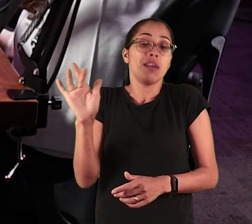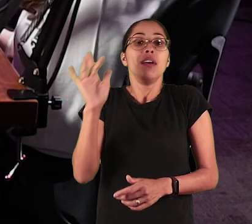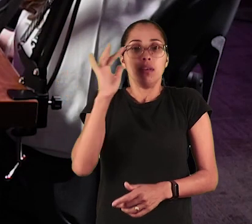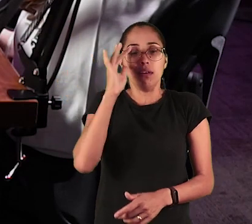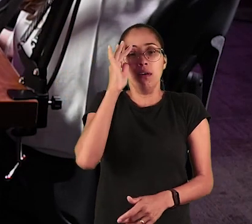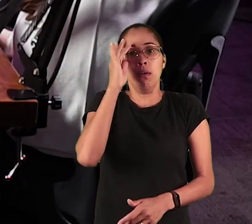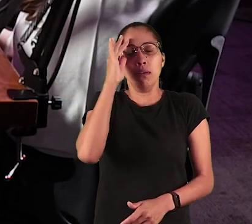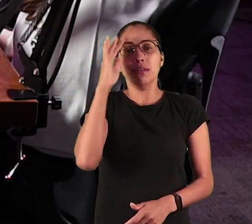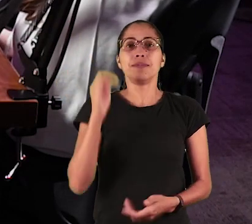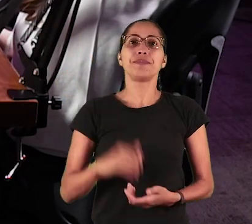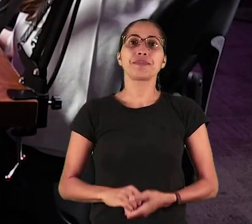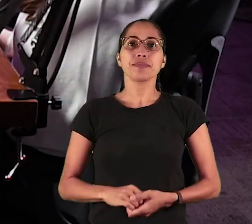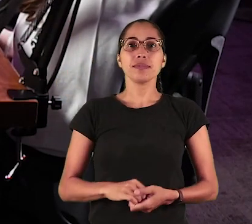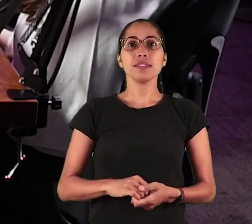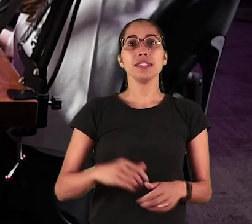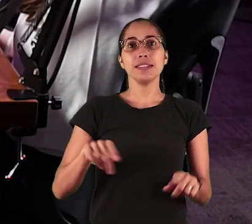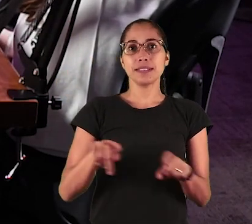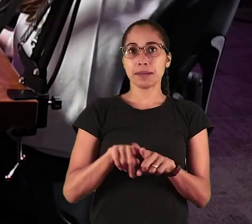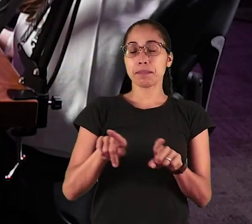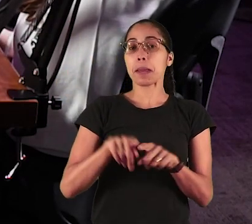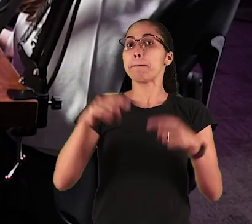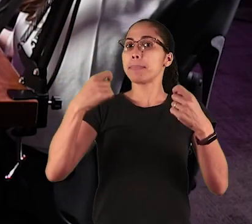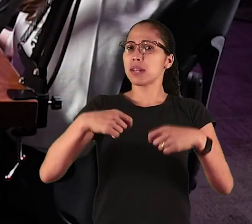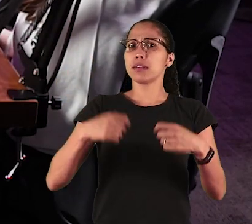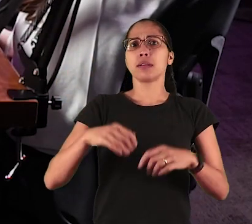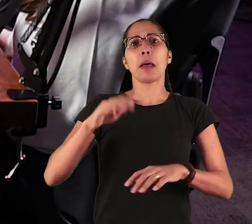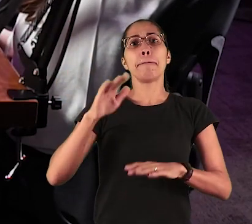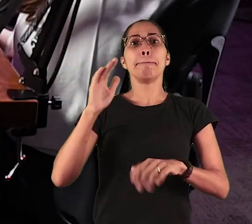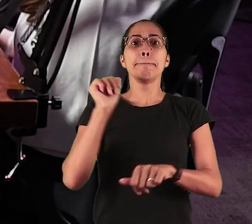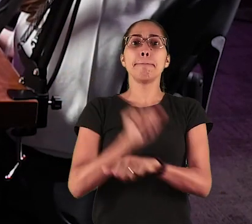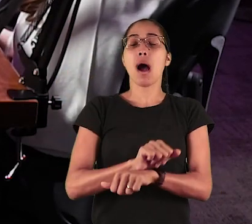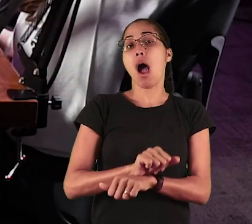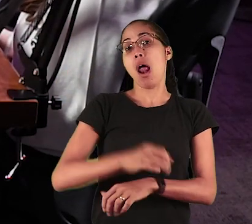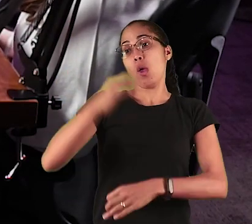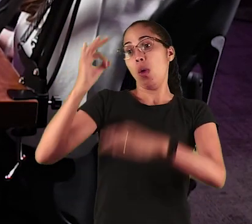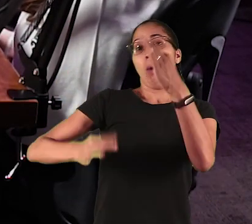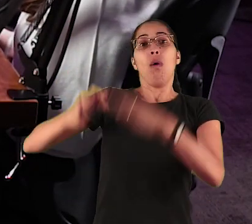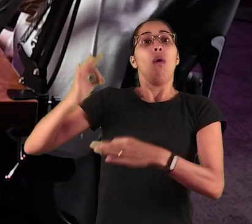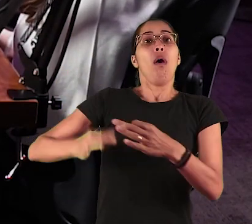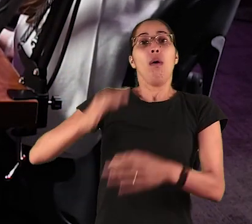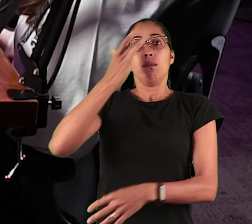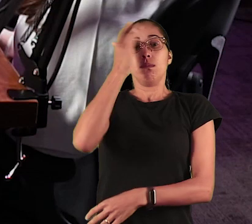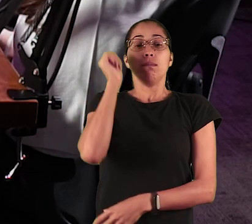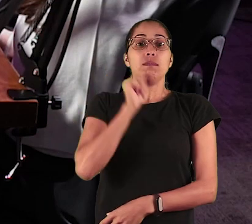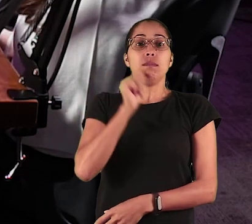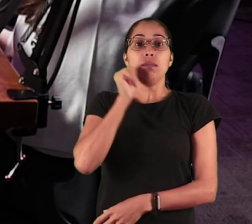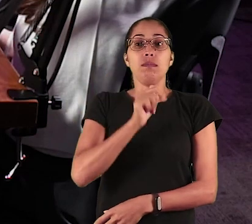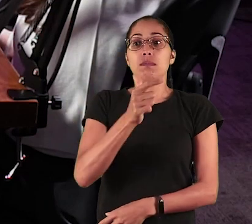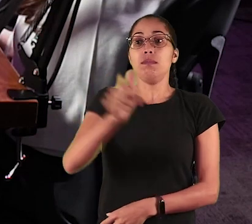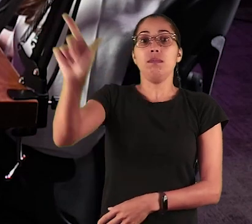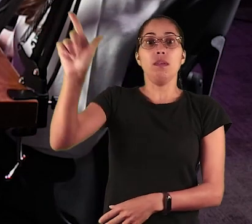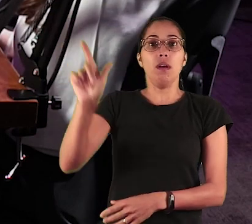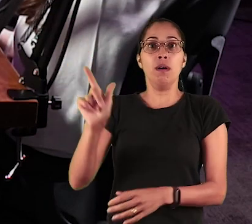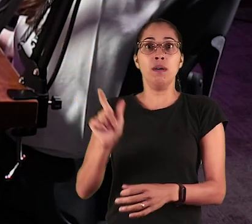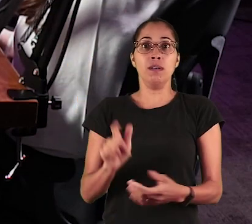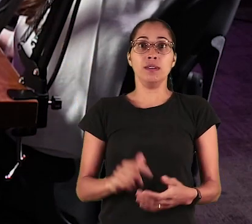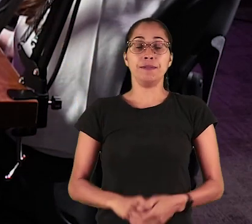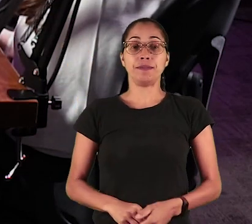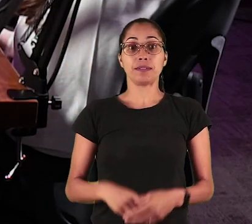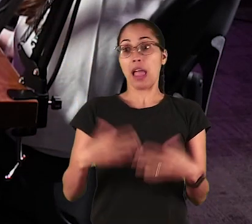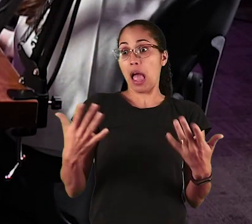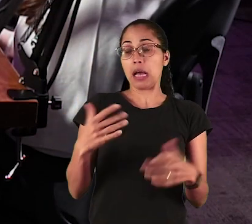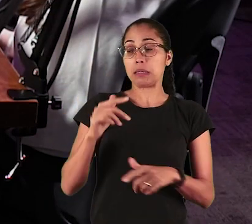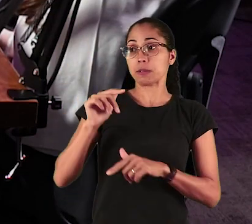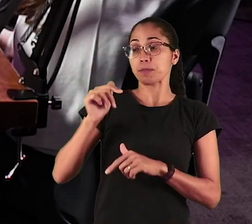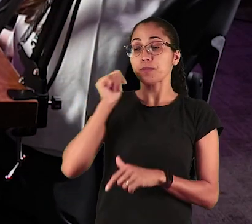a gente não pode a gente tem que evitar o máximo também julgar as outras mulheres só porque né porque às vezes parece assim né que aquela mulher que trabalha no financeiro